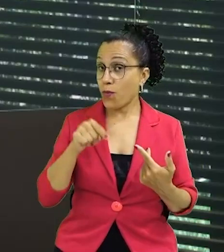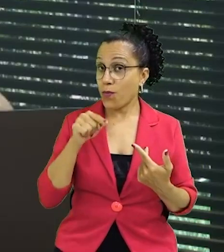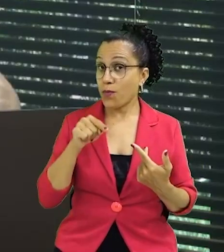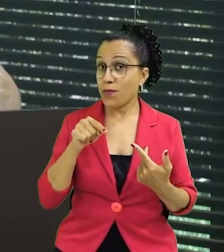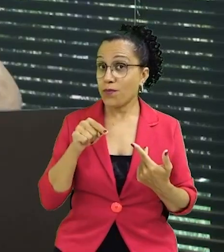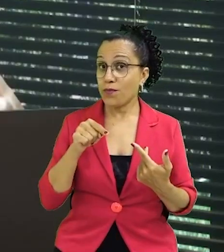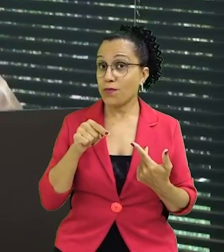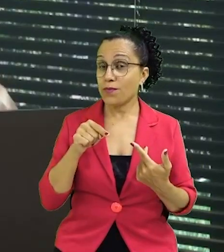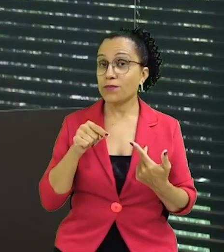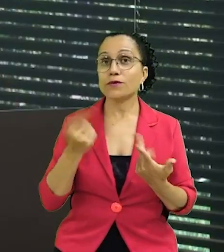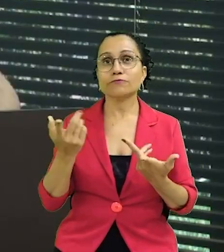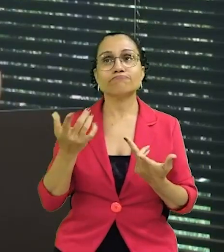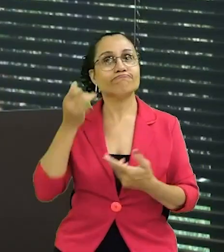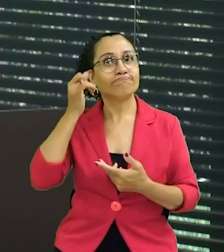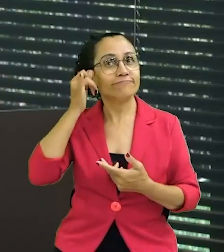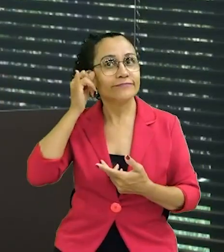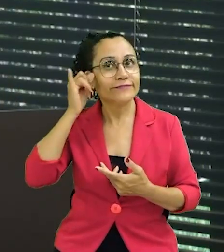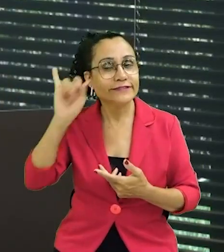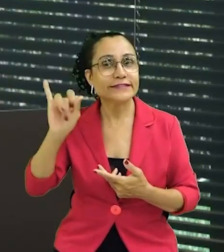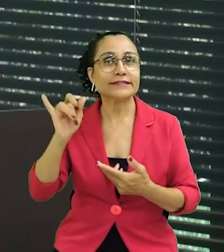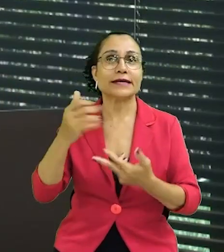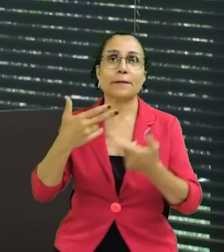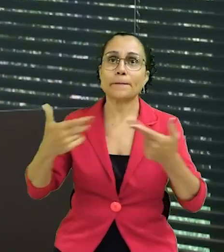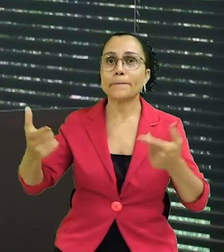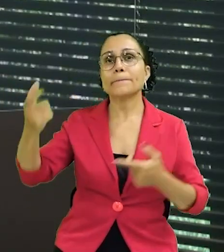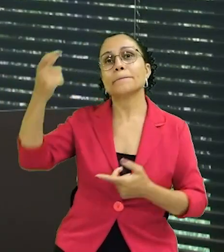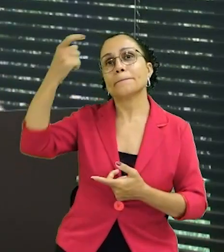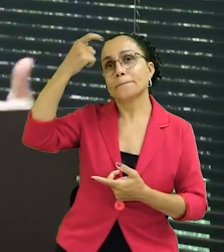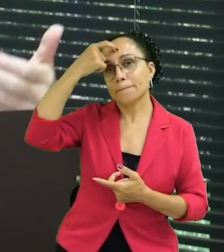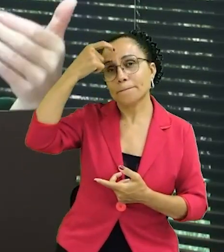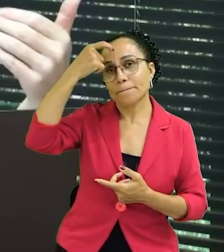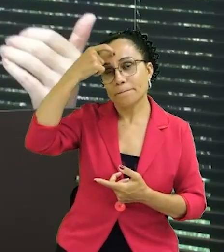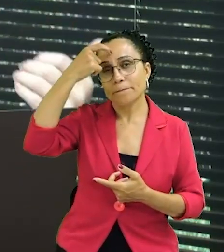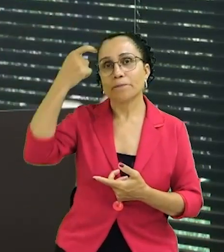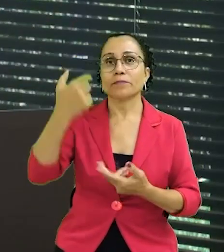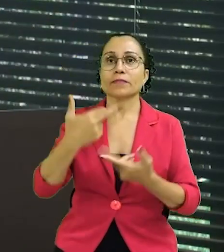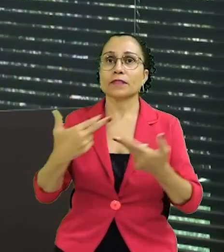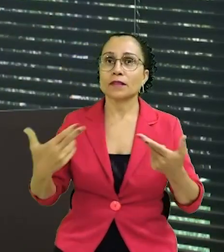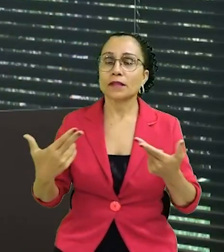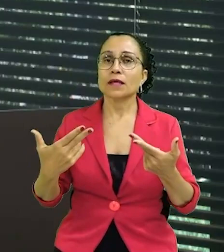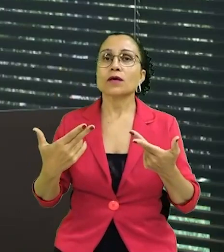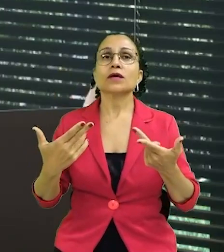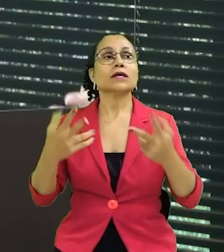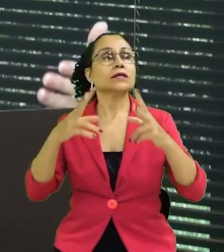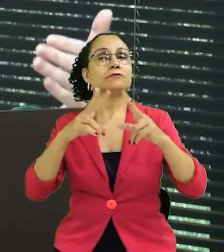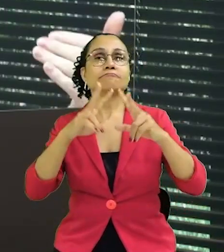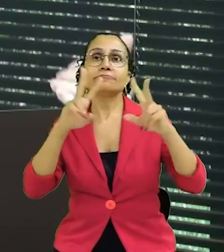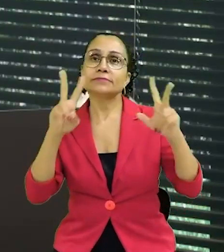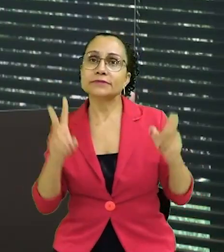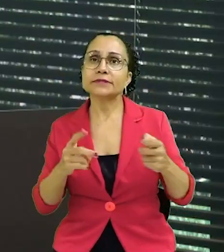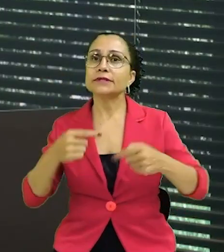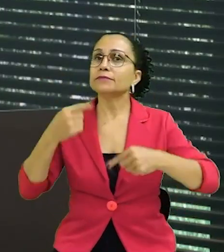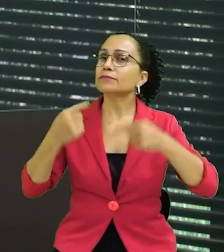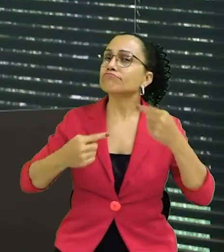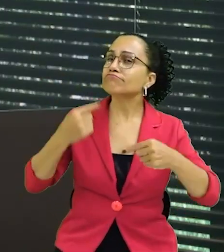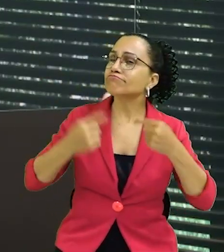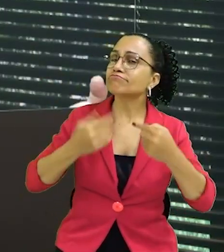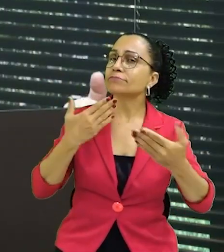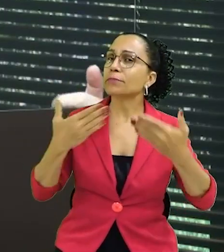este mote de prevenção, de conscientização, de trazer os temas para discussão, fazer as